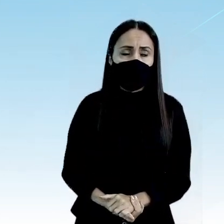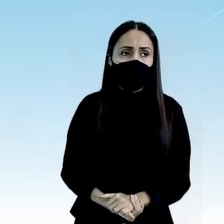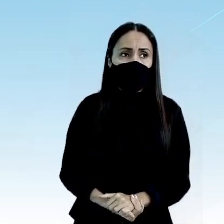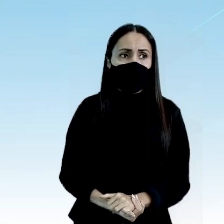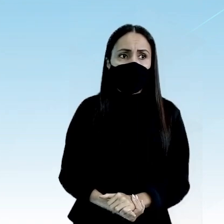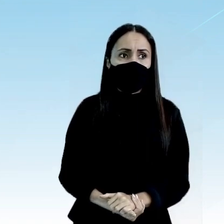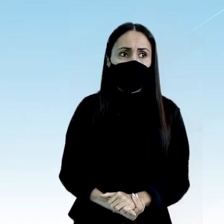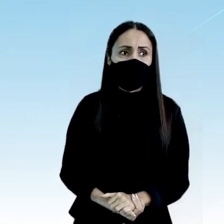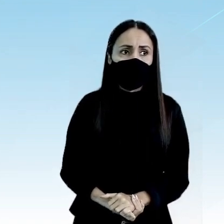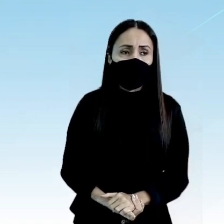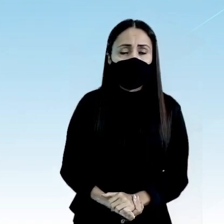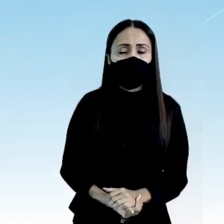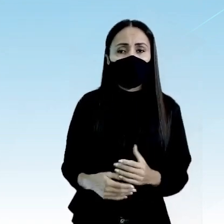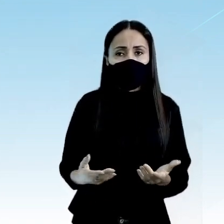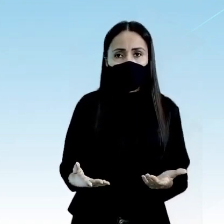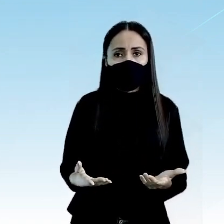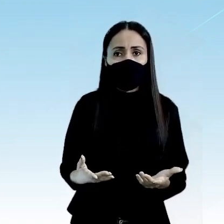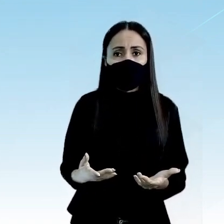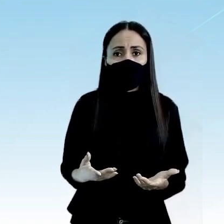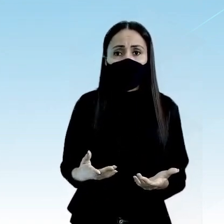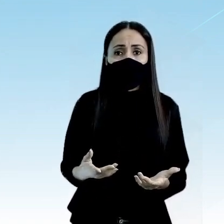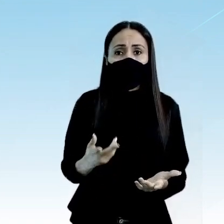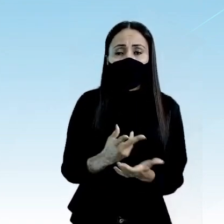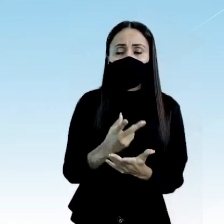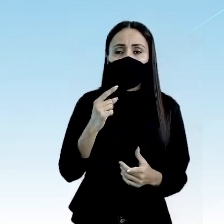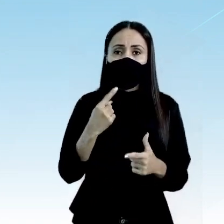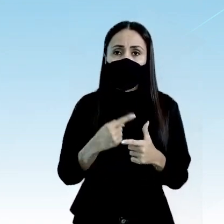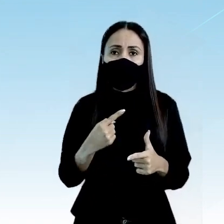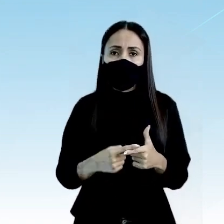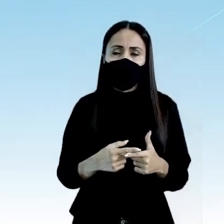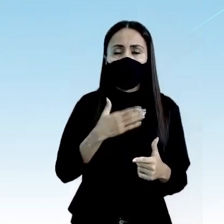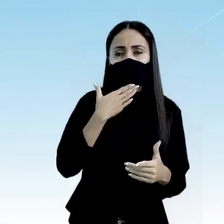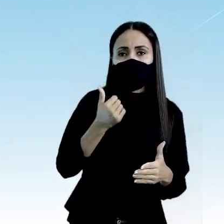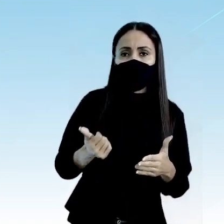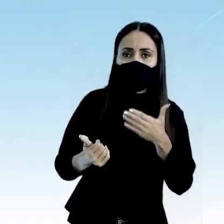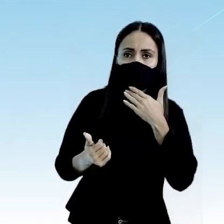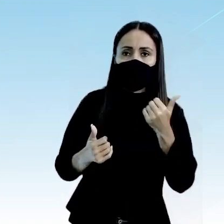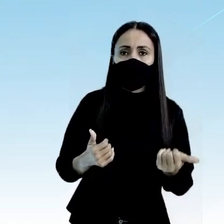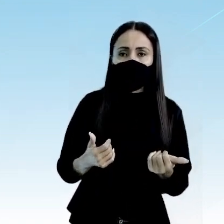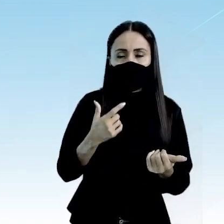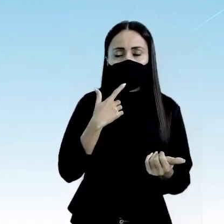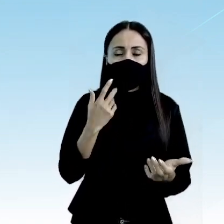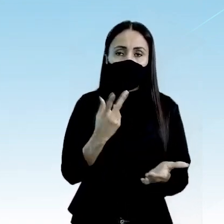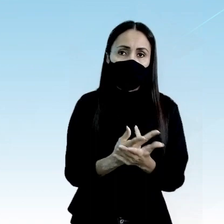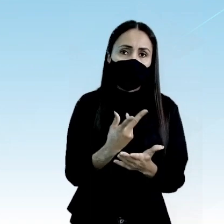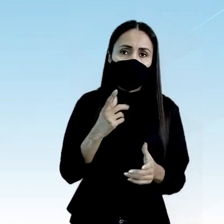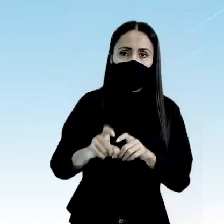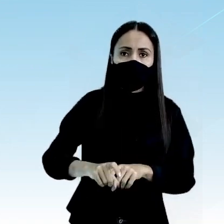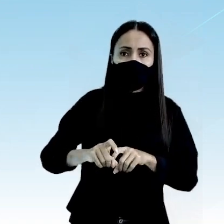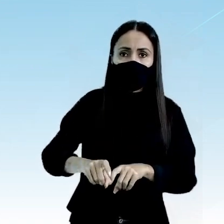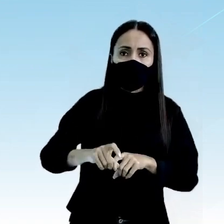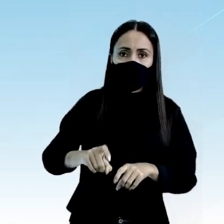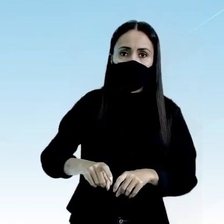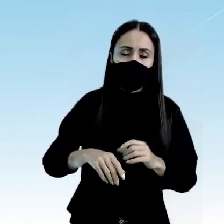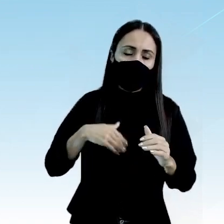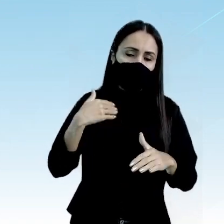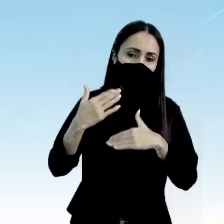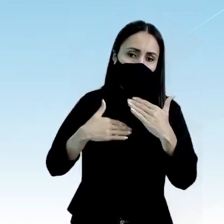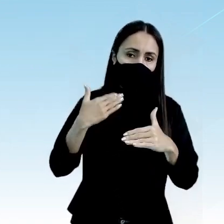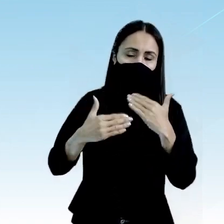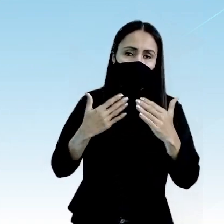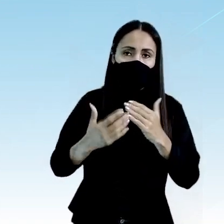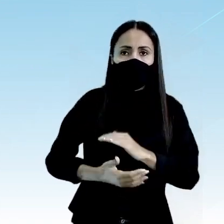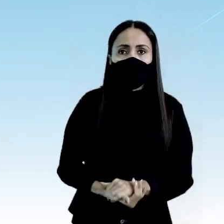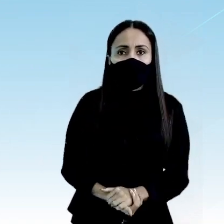As melhorias técnicas ocorridas na agricultura e no desenvolvimento da